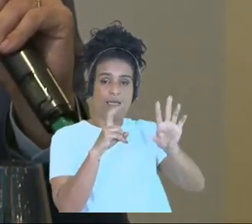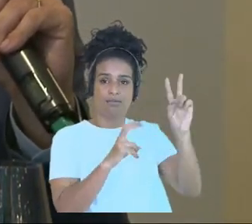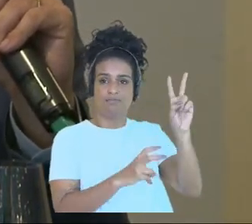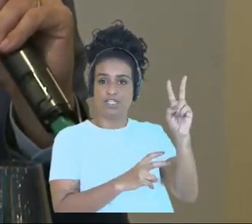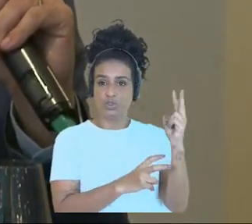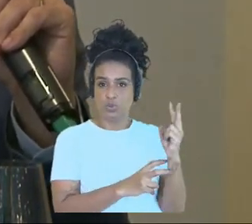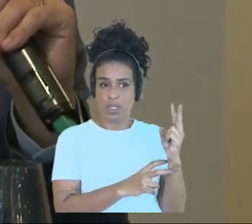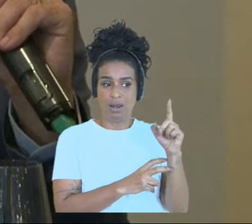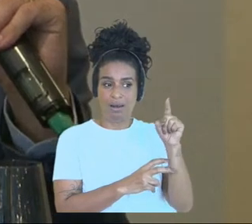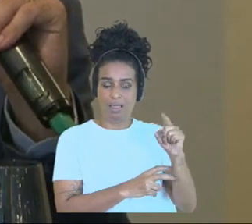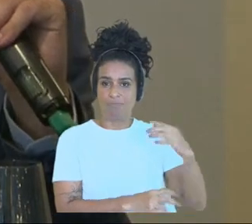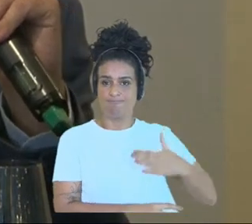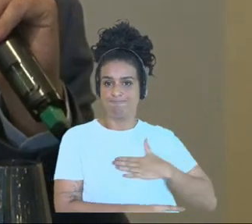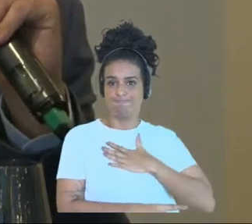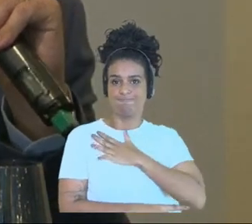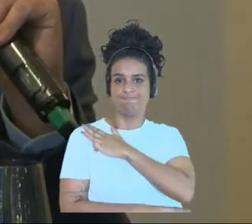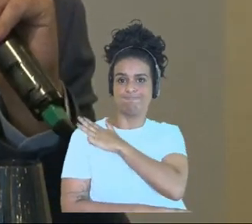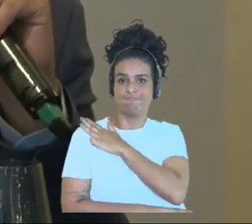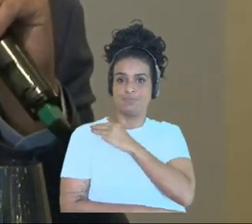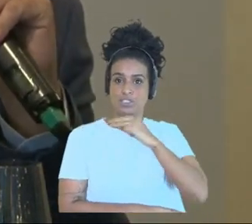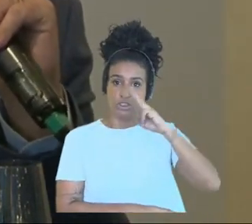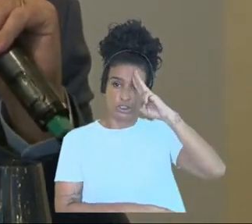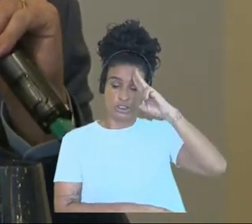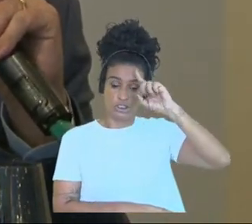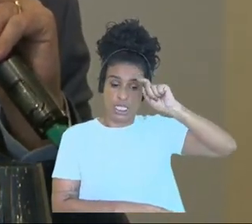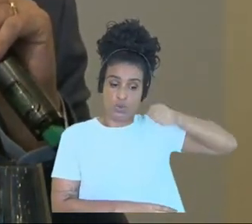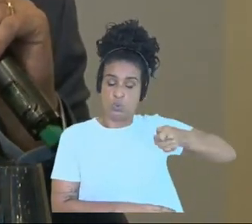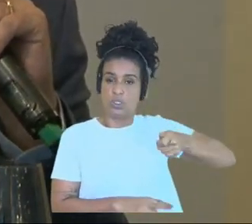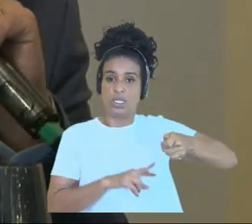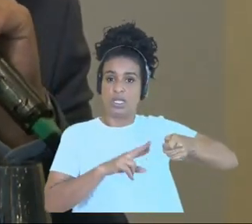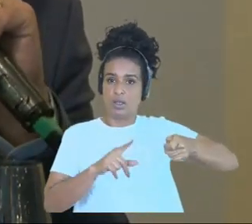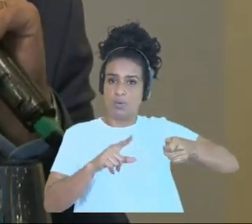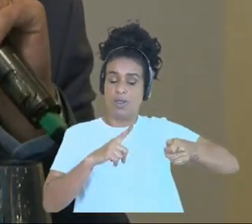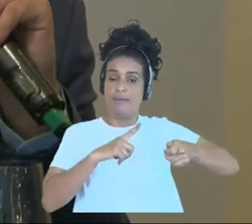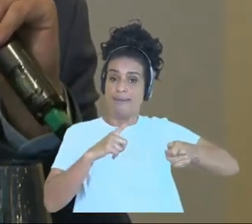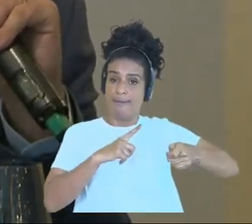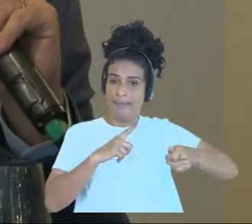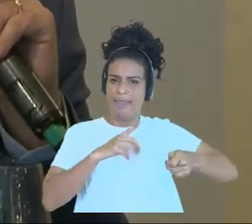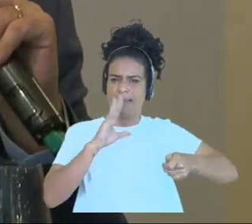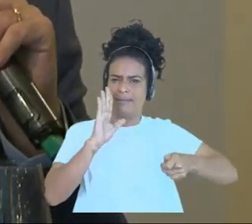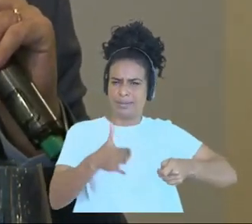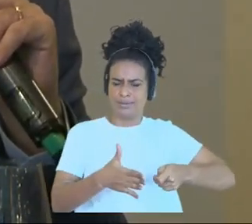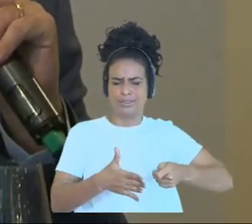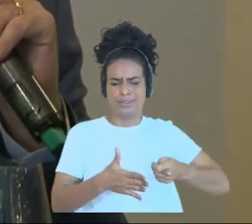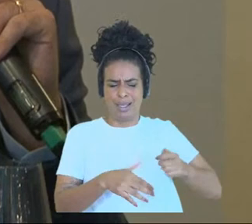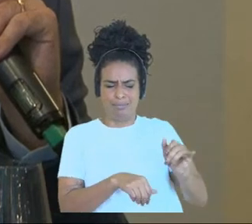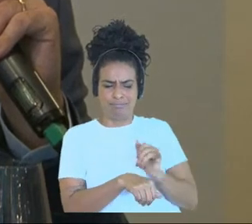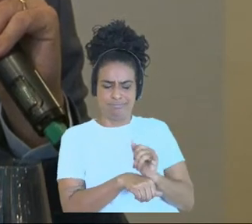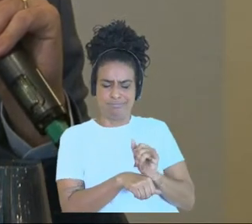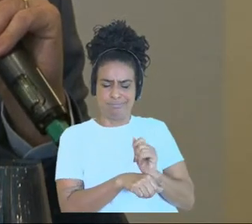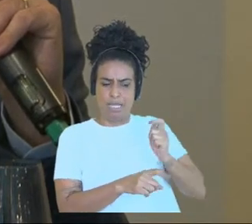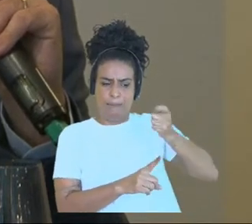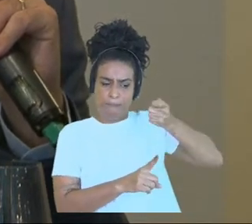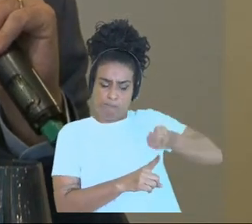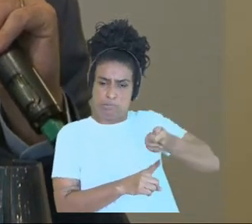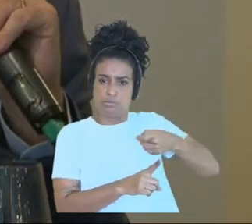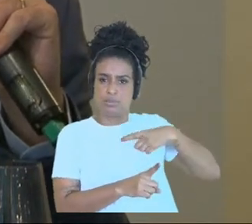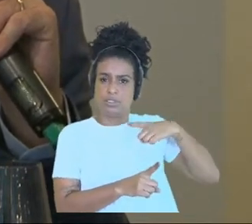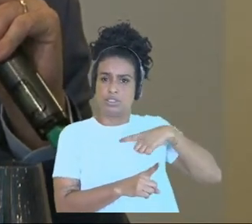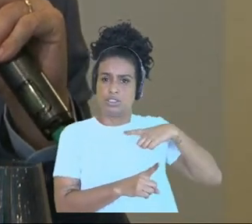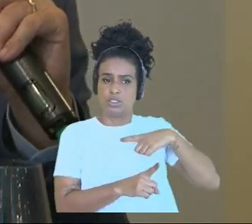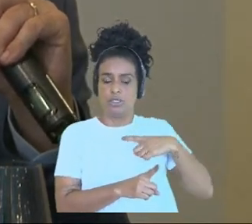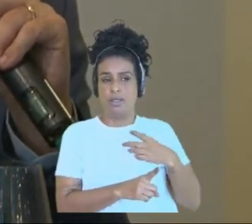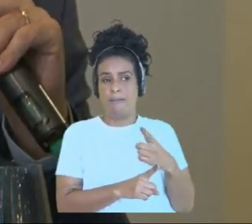ditadura. Já era um regime de inclinações autoritárias com o chavismo? Você pode até dizer que sim. Mas o que a Venezuela